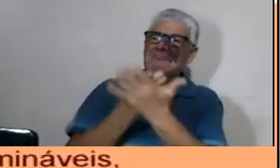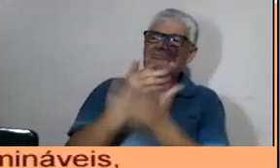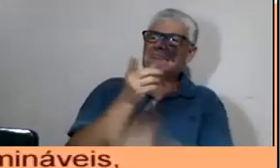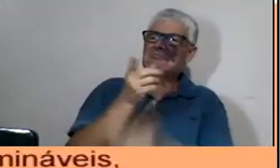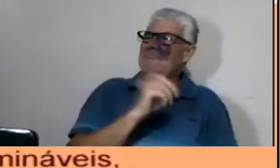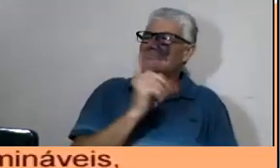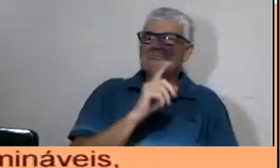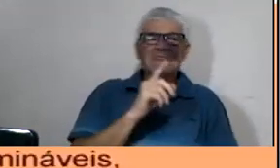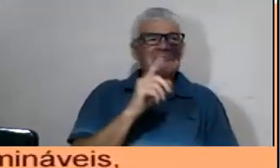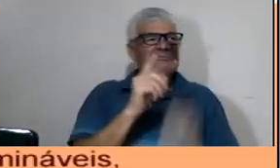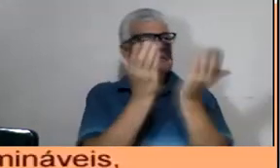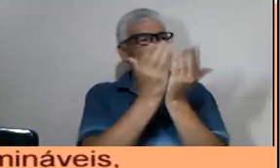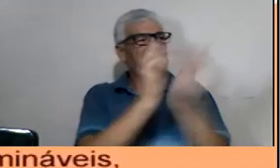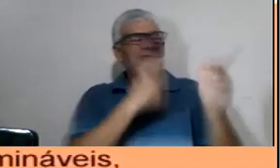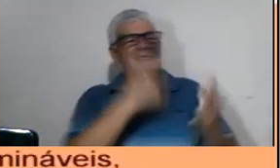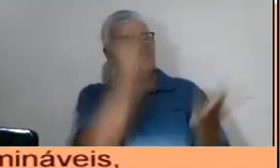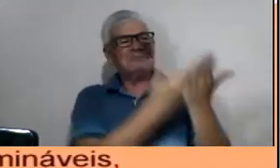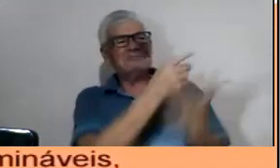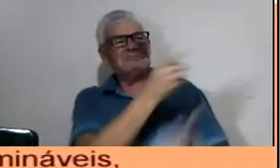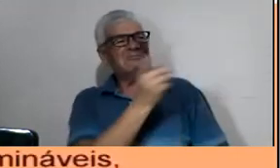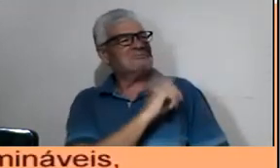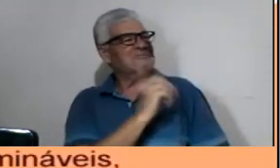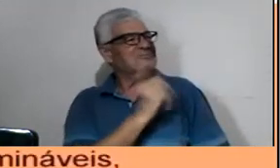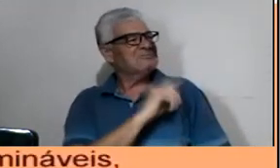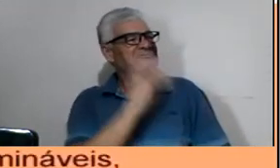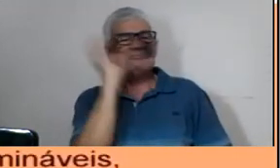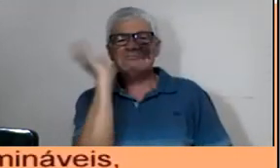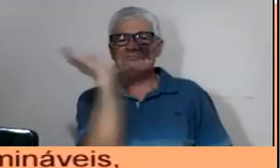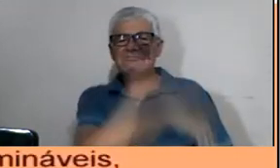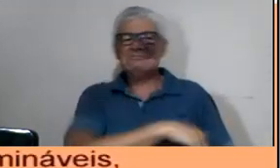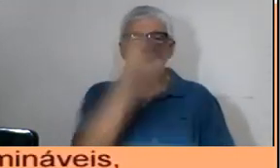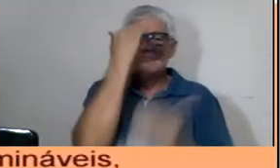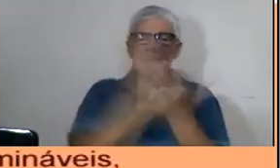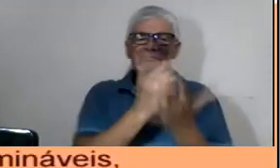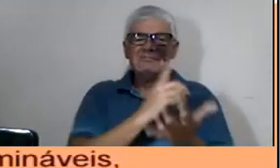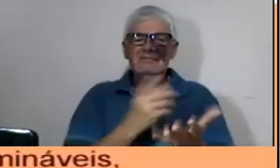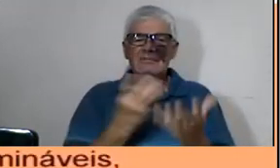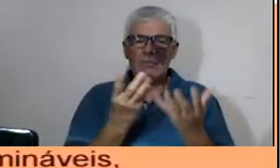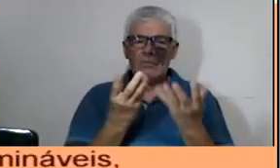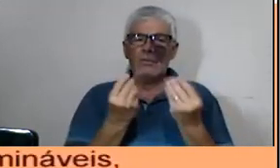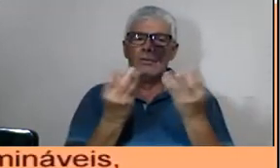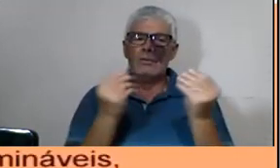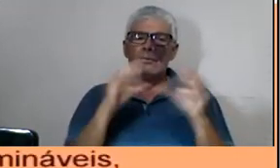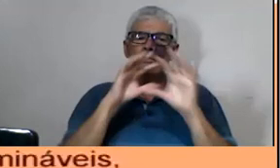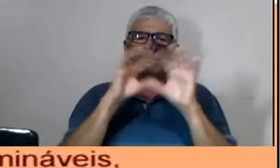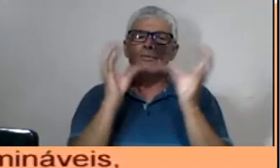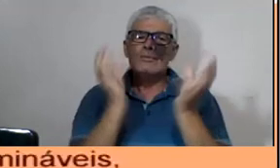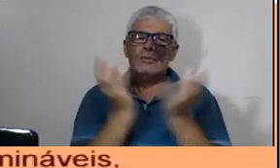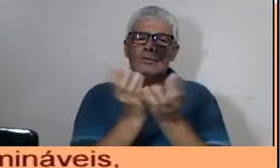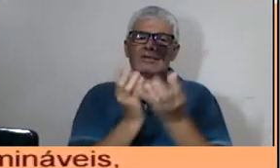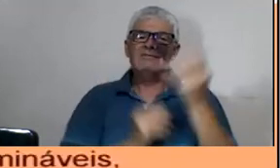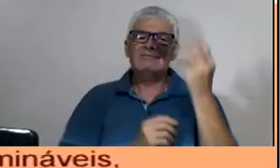que alguns judeus não estavam nem aí mais para esse lance de templo. Quem era mais novo,